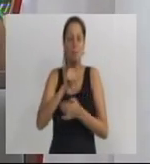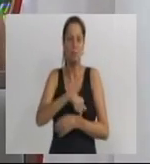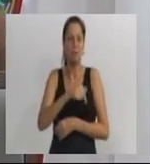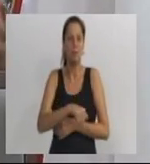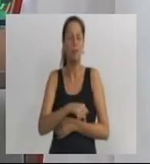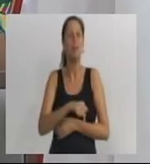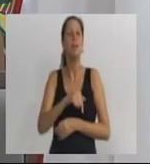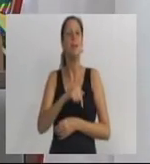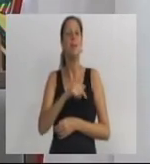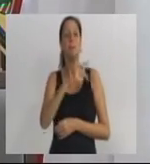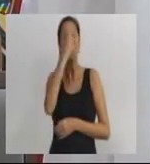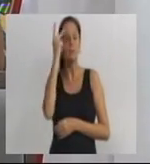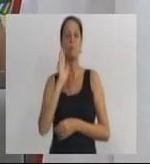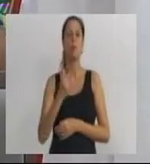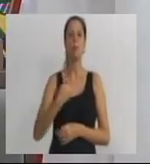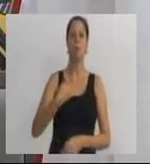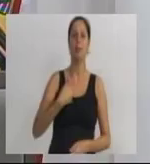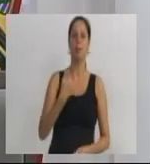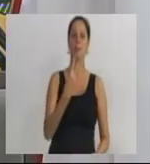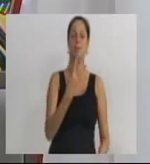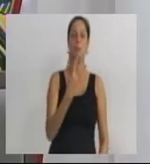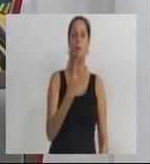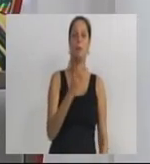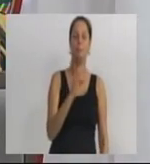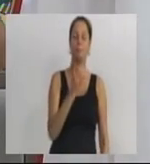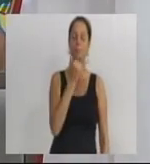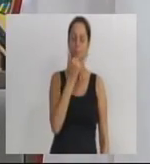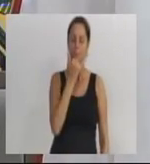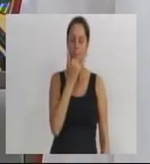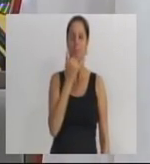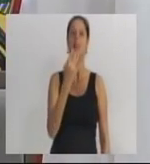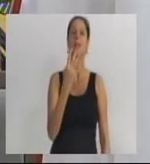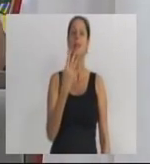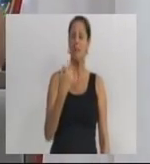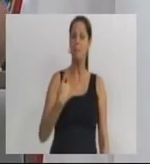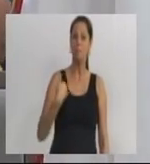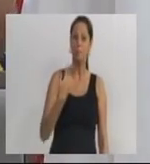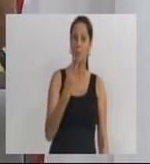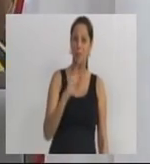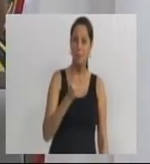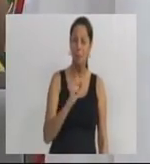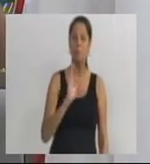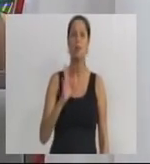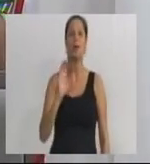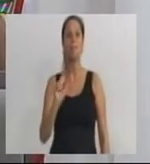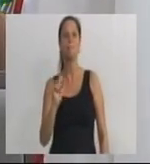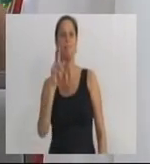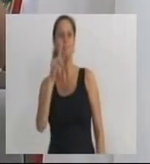de idade, que se aposentam, que deixam efetivamente de prestar o serviço, que se aposentam